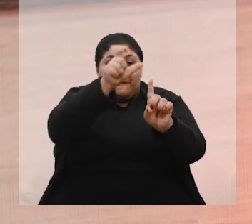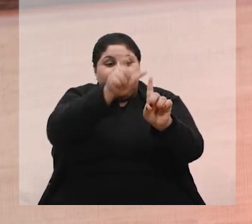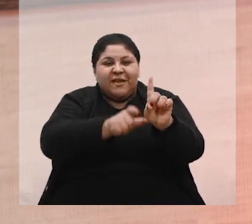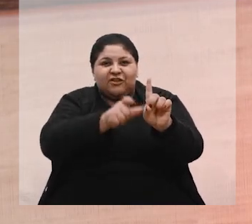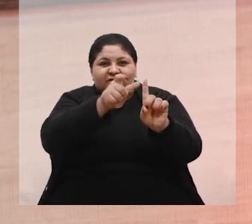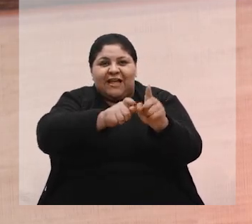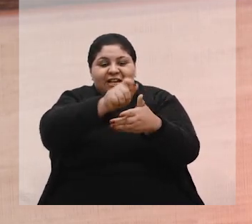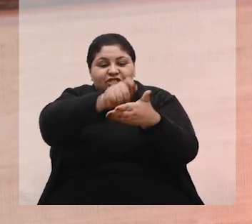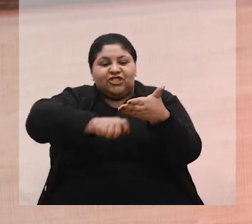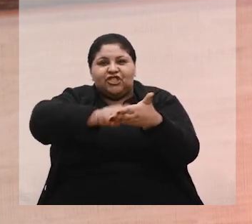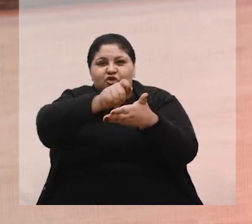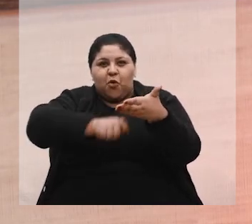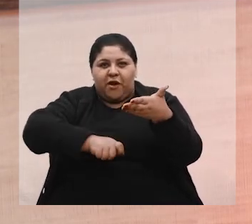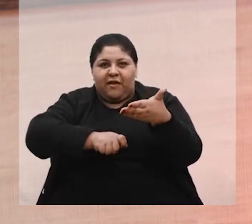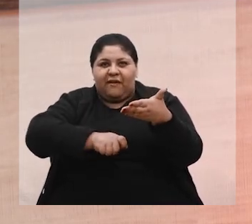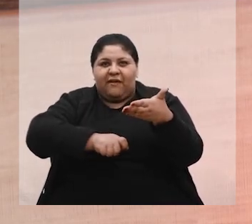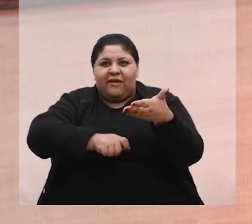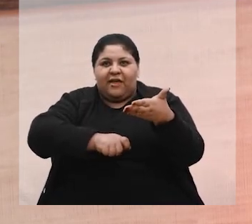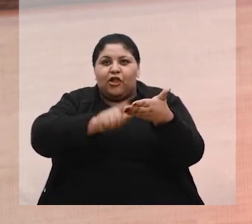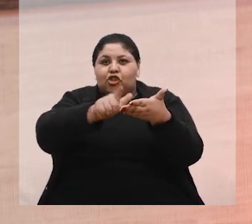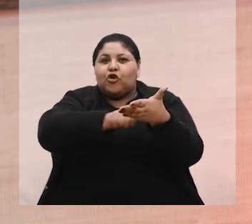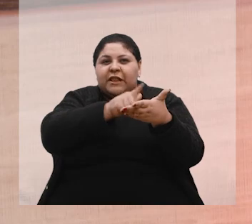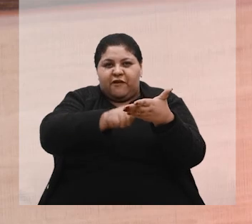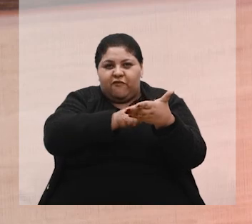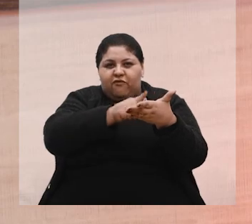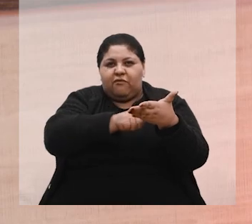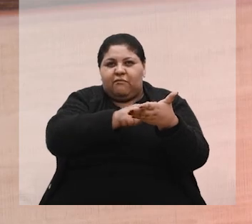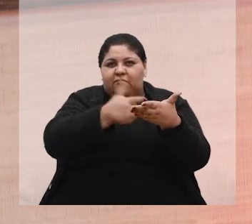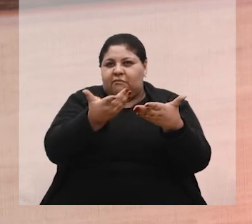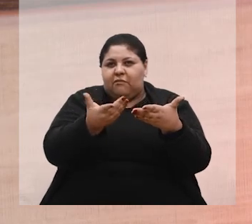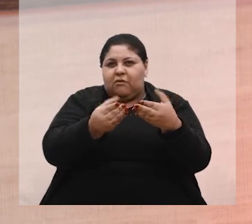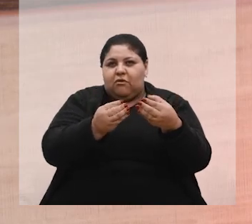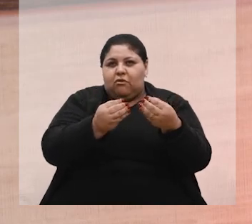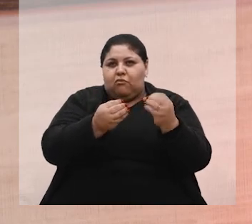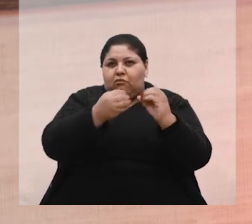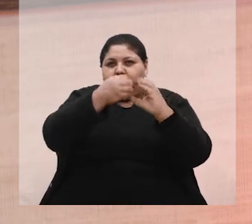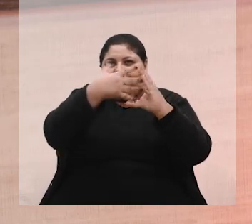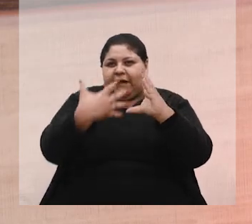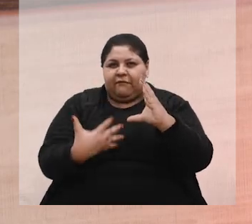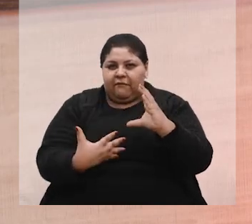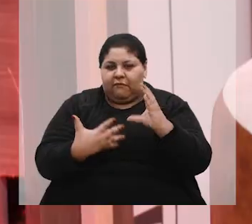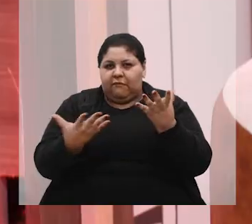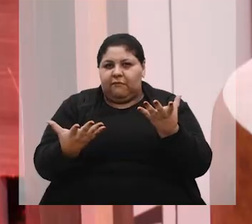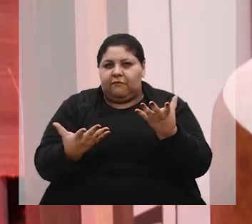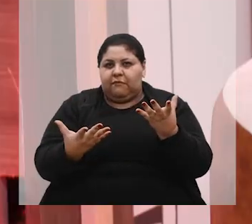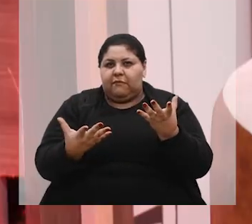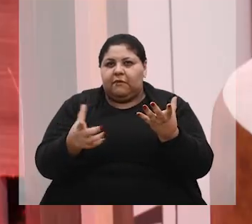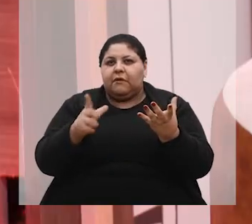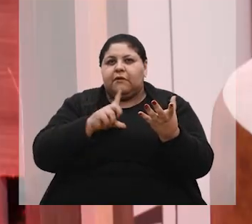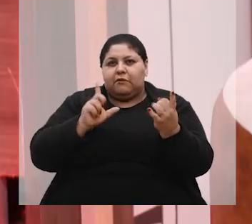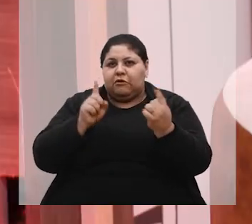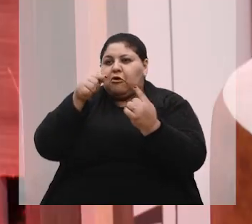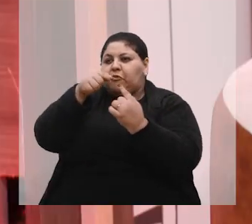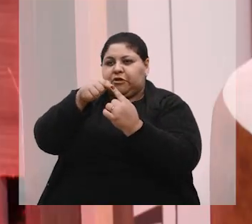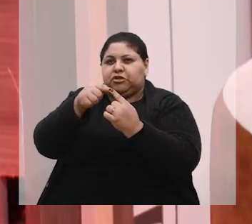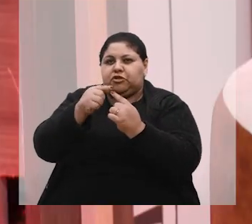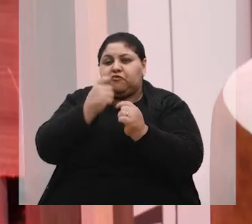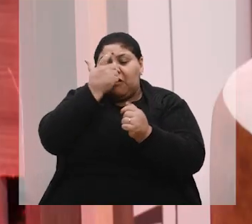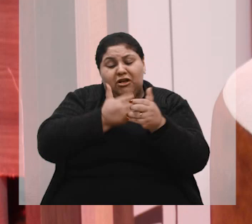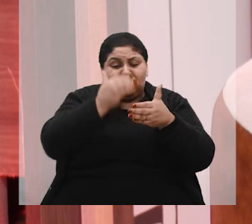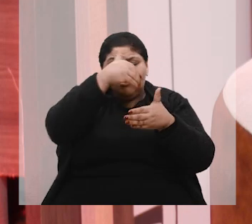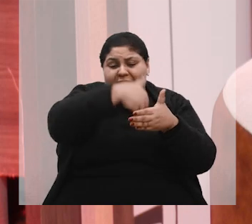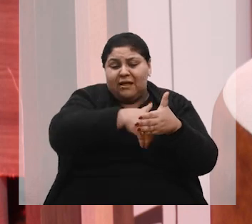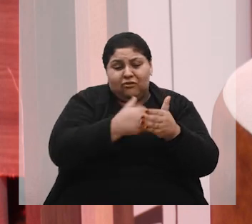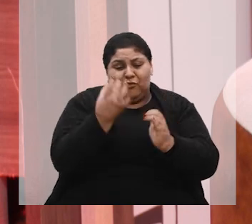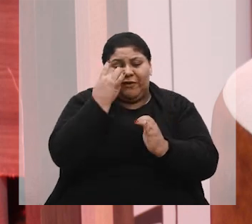escritora, né? Do lançamento com a própria obra, não necessariamente... É inevitável que a tua subjetividade, ela esteja ali,